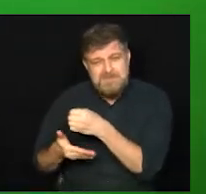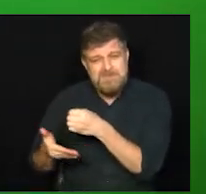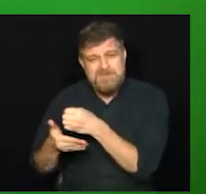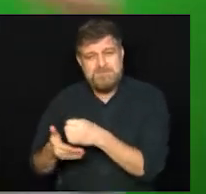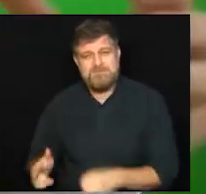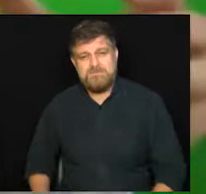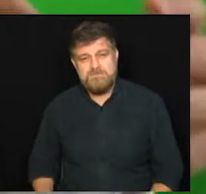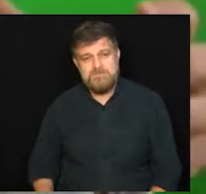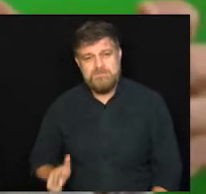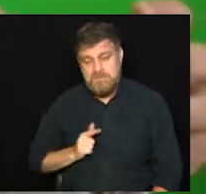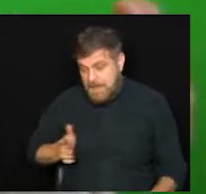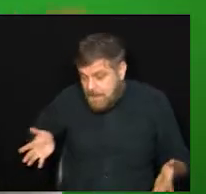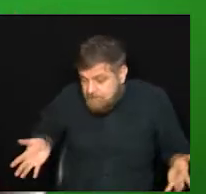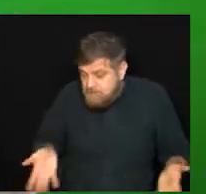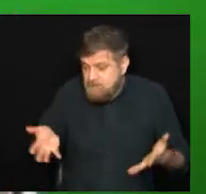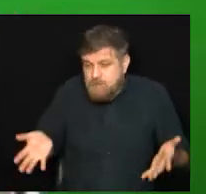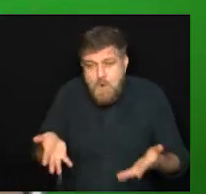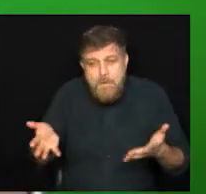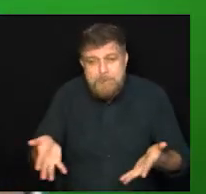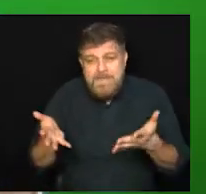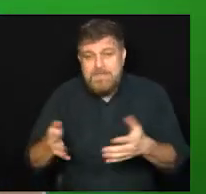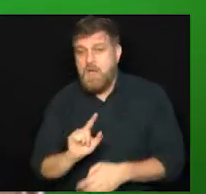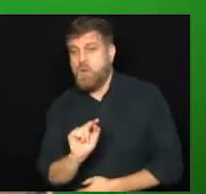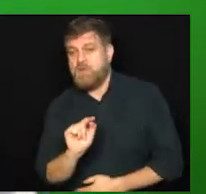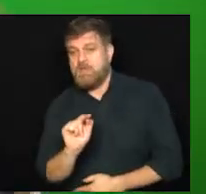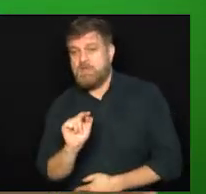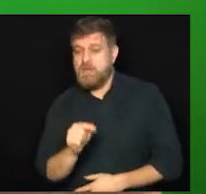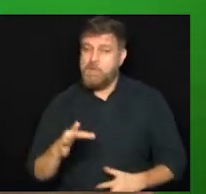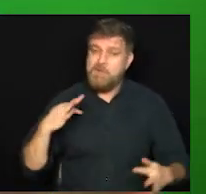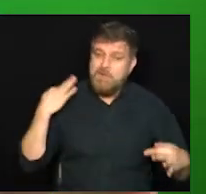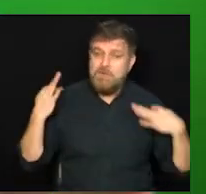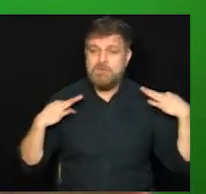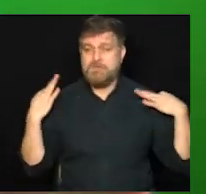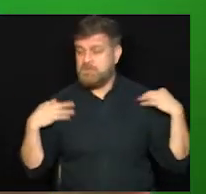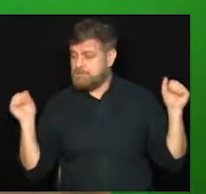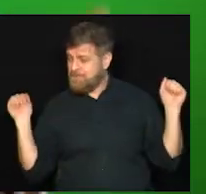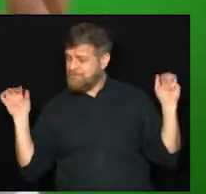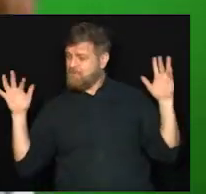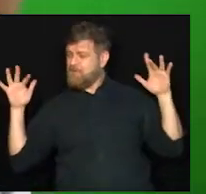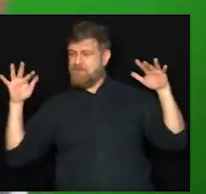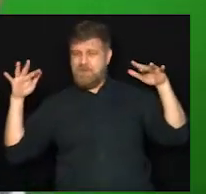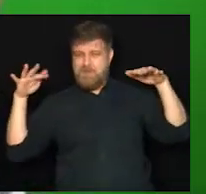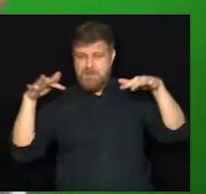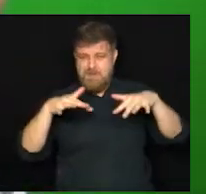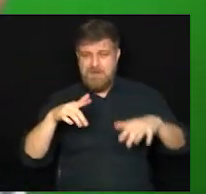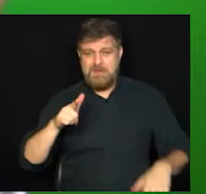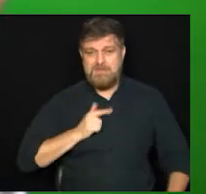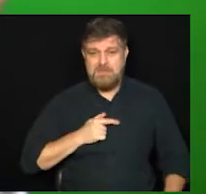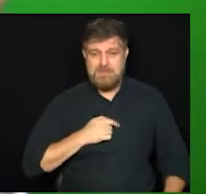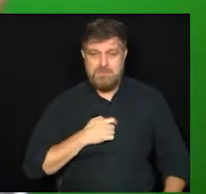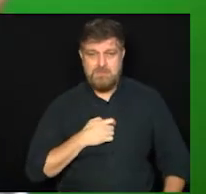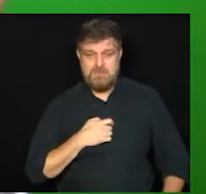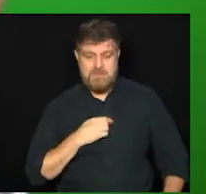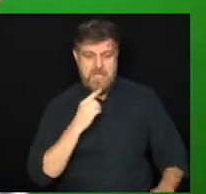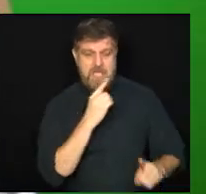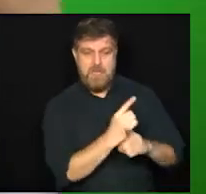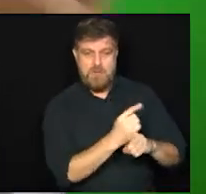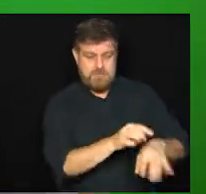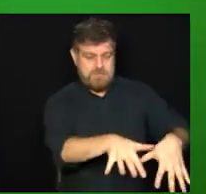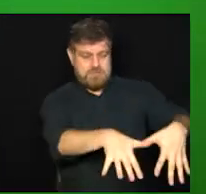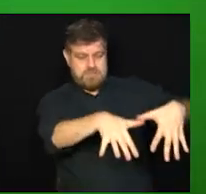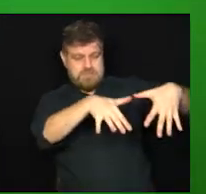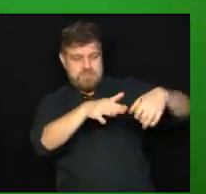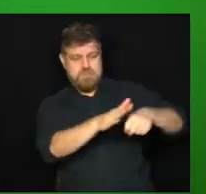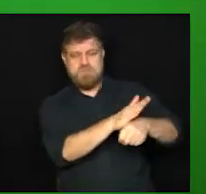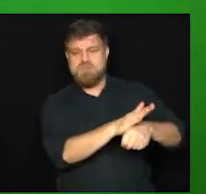é fomentar o turismo. Como é que a gente fomenta? Buscando eventos. E com quem